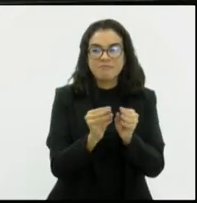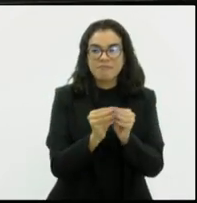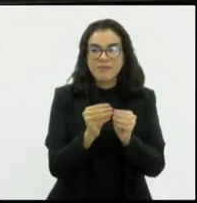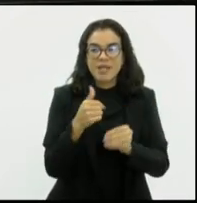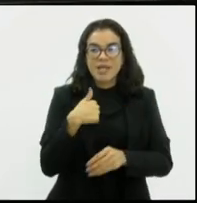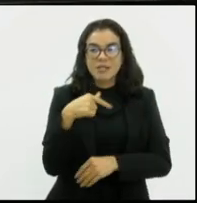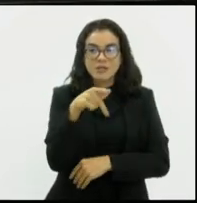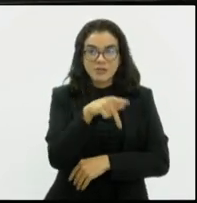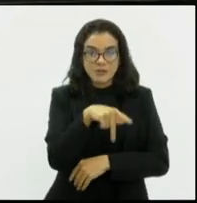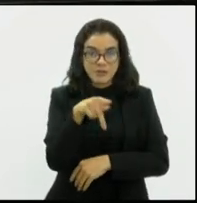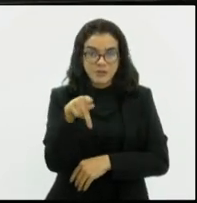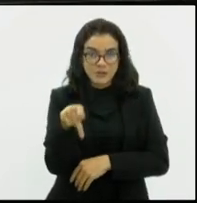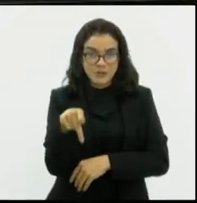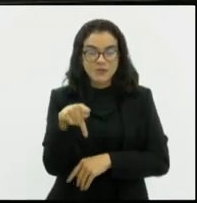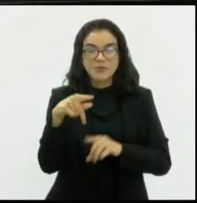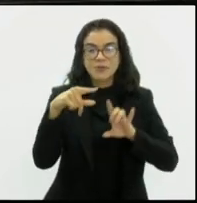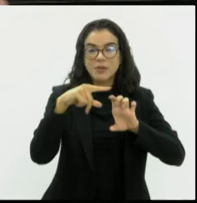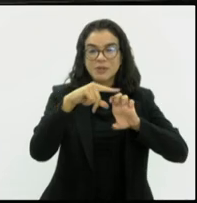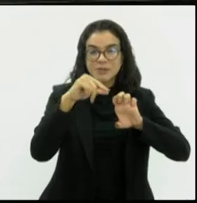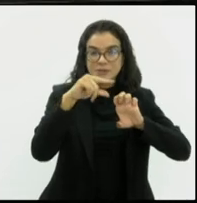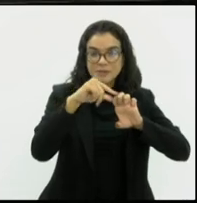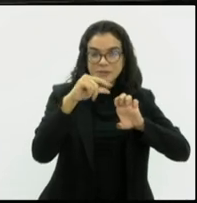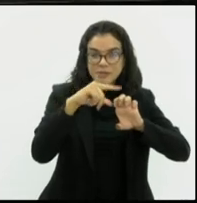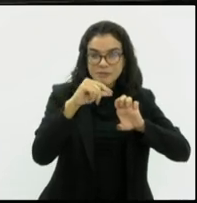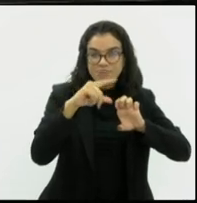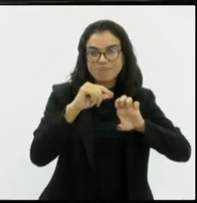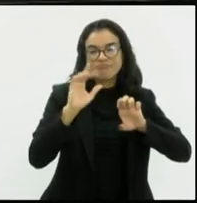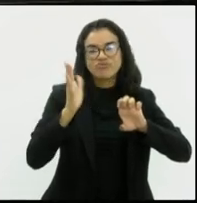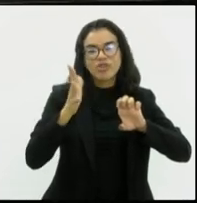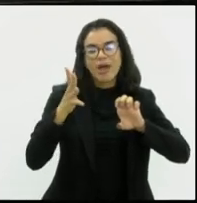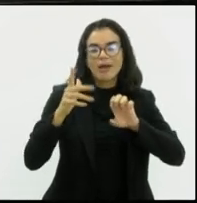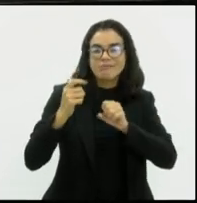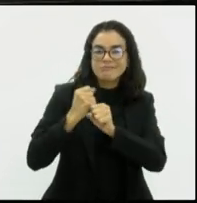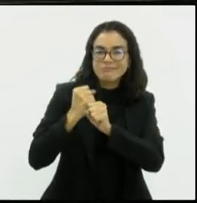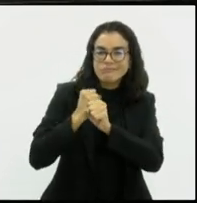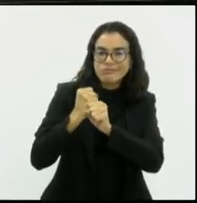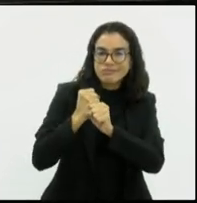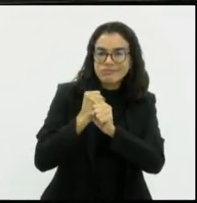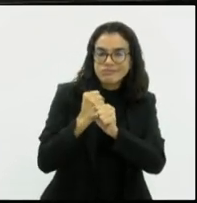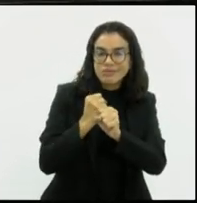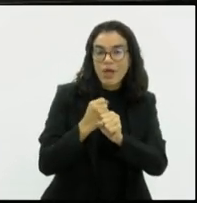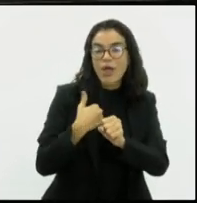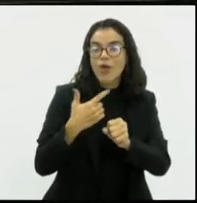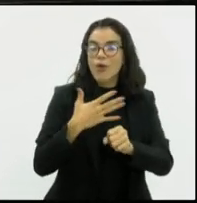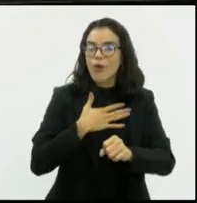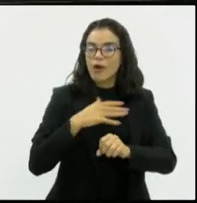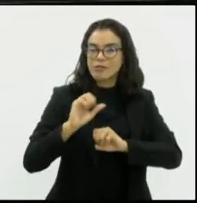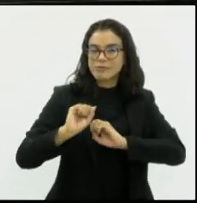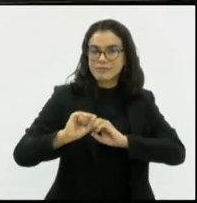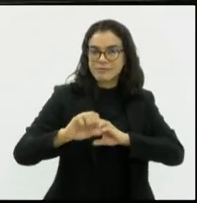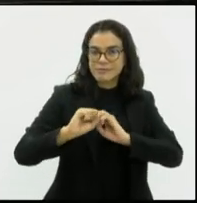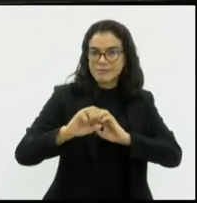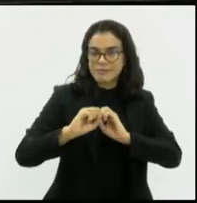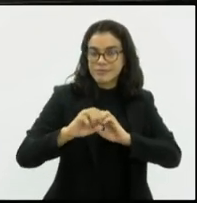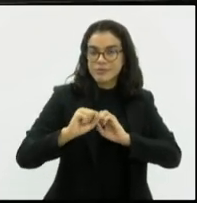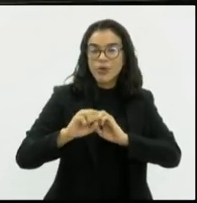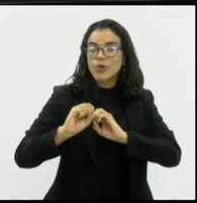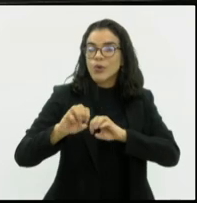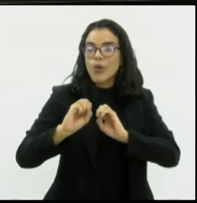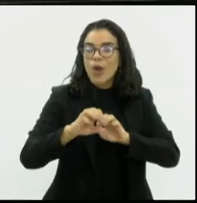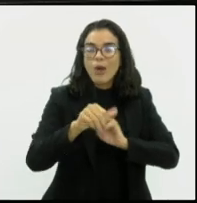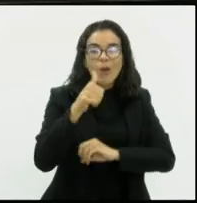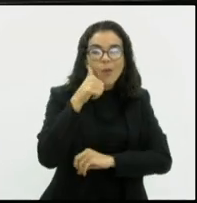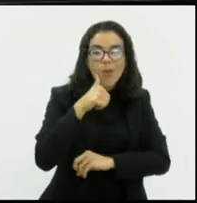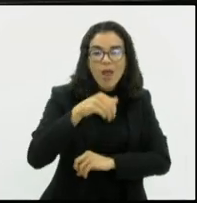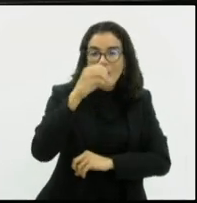sou professora de empreendedorismo. Trabalhei com isso muitos anos e hoje tenho orgulho em dar aula. Dou aula para mulheres que não têm